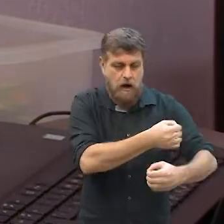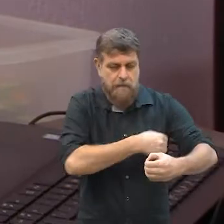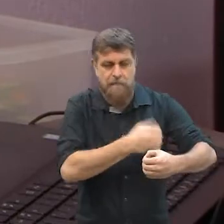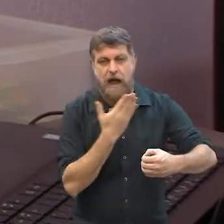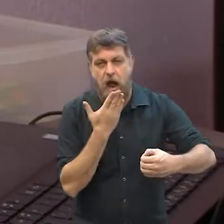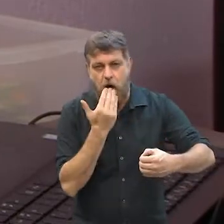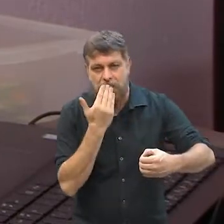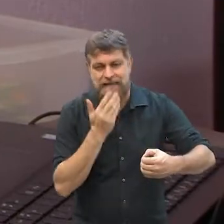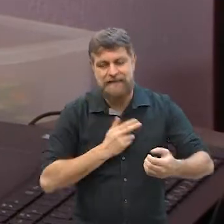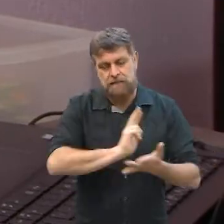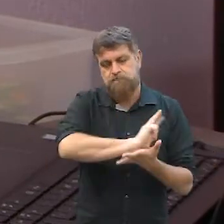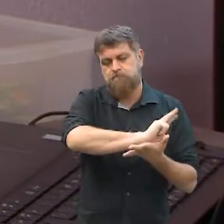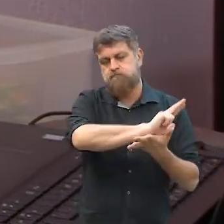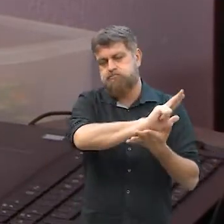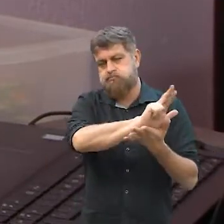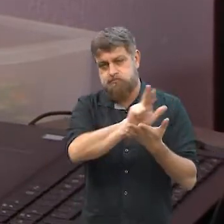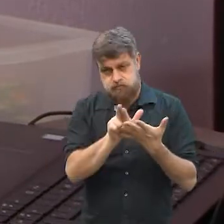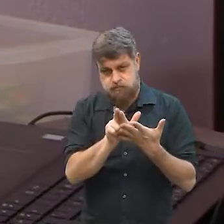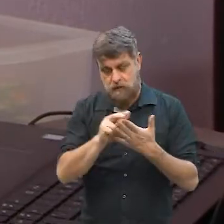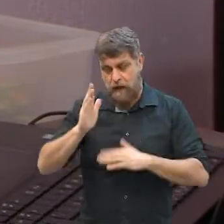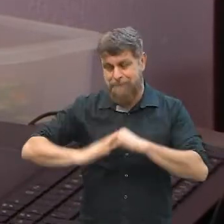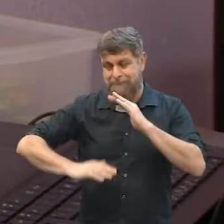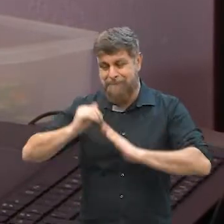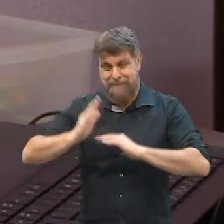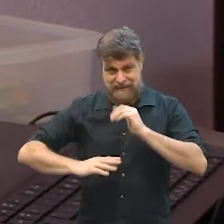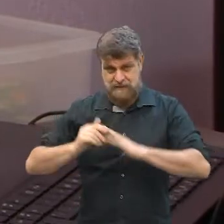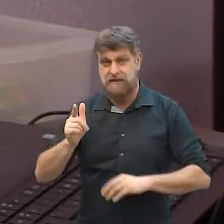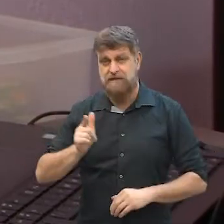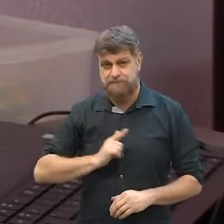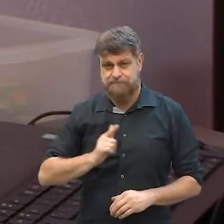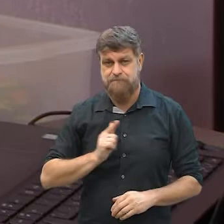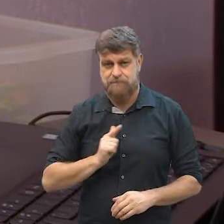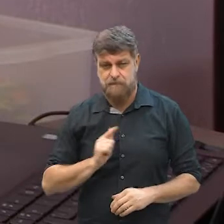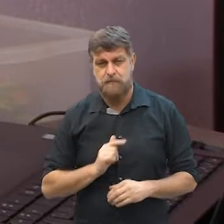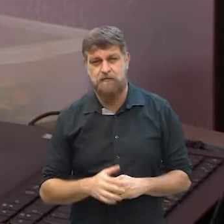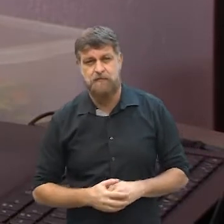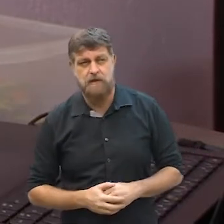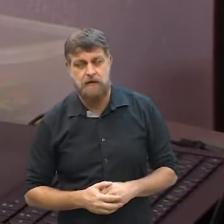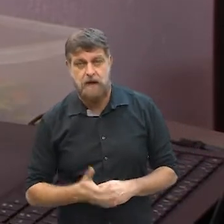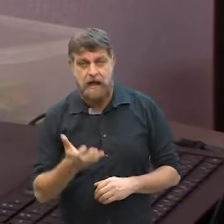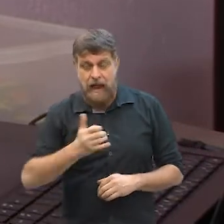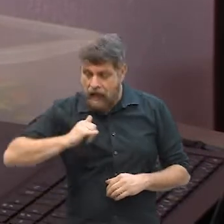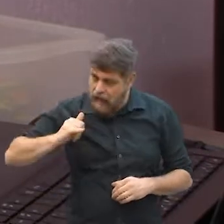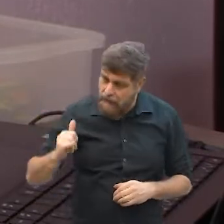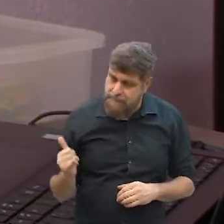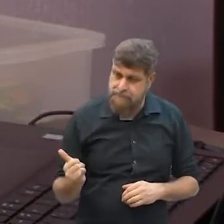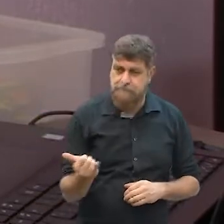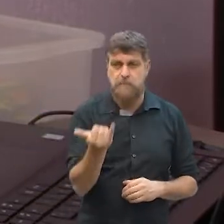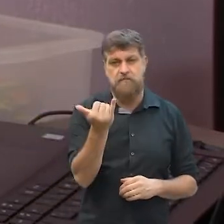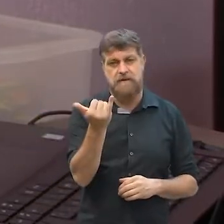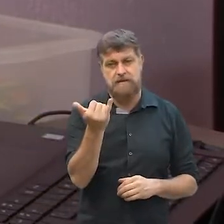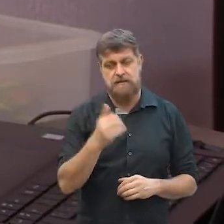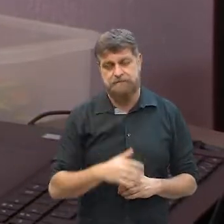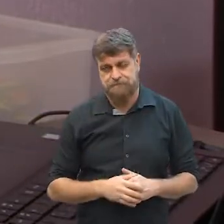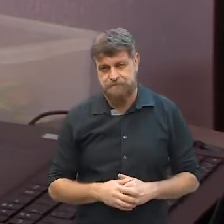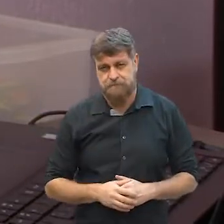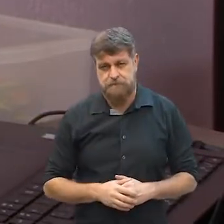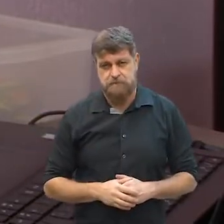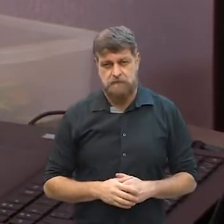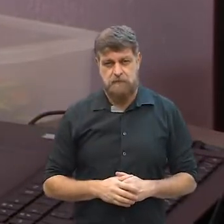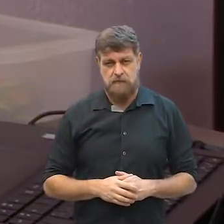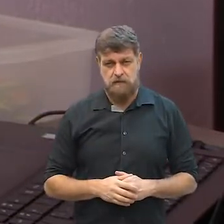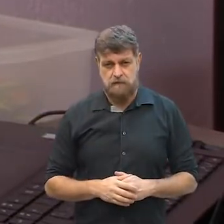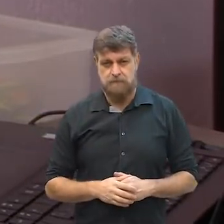enfim. Então, tem vários tipos de atuação. Procurar aproveitar ao máximo, tá? Todo